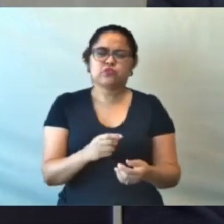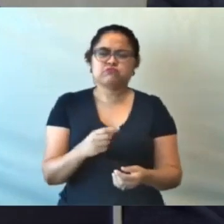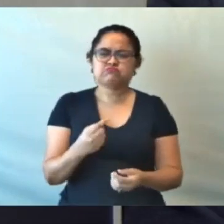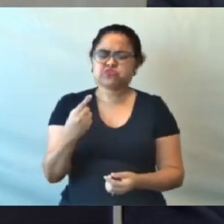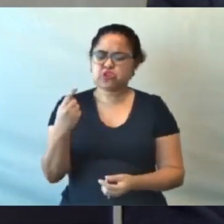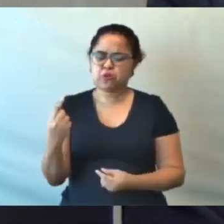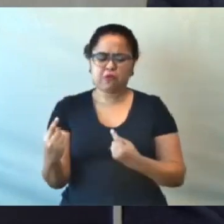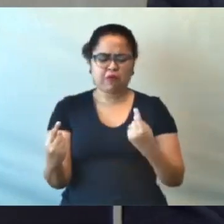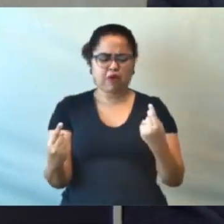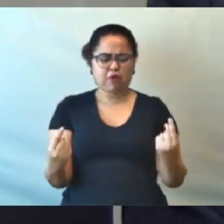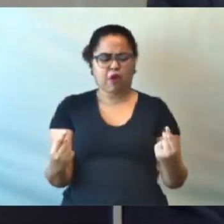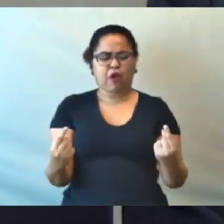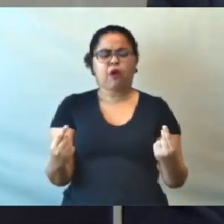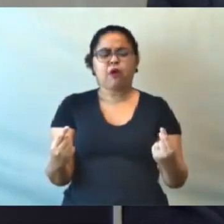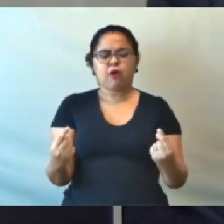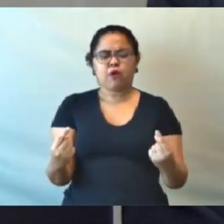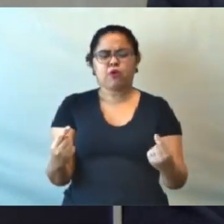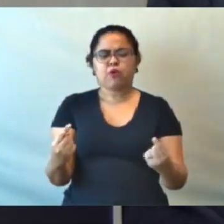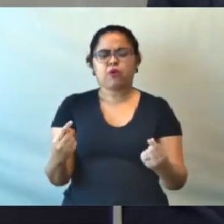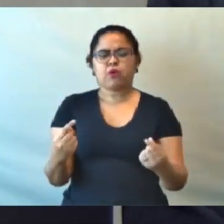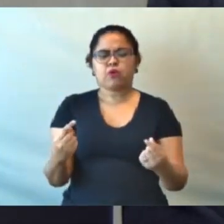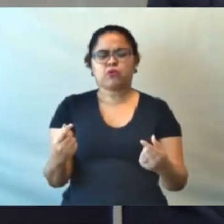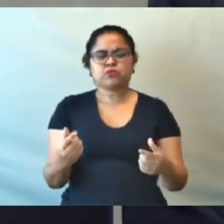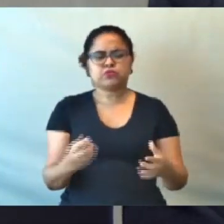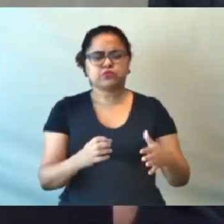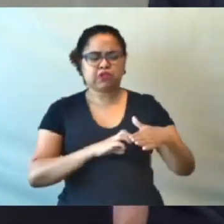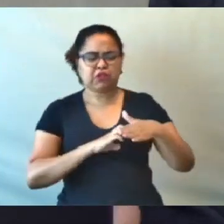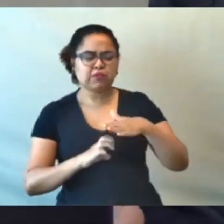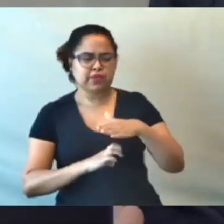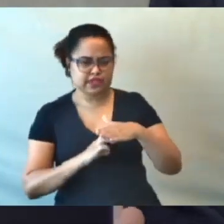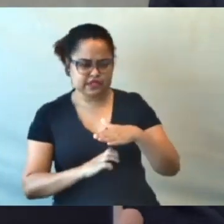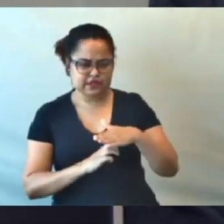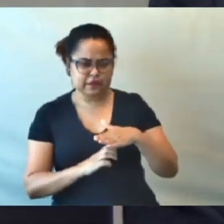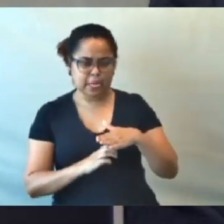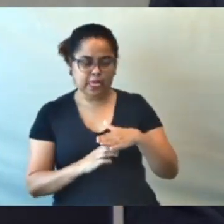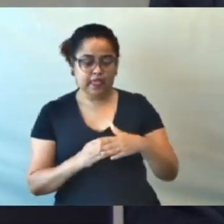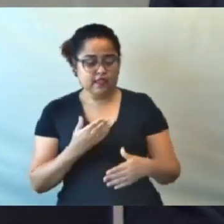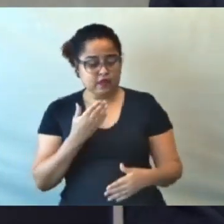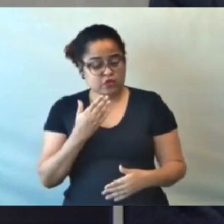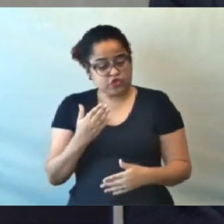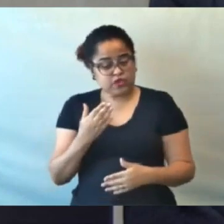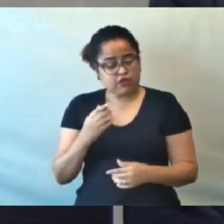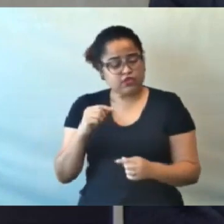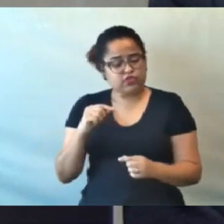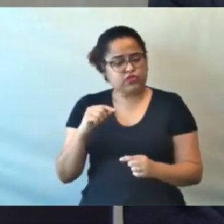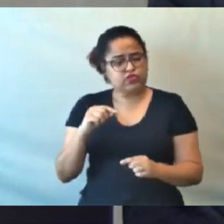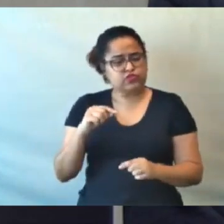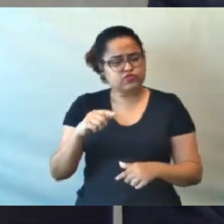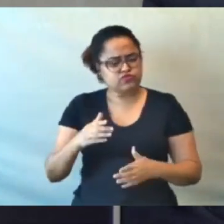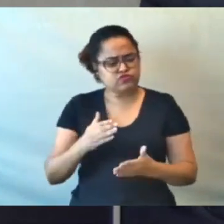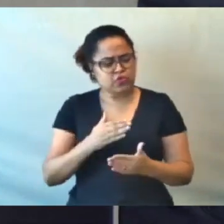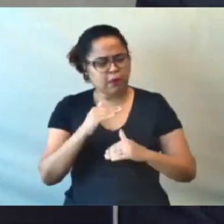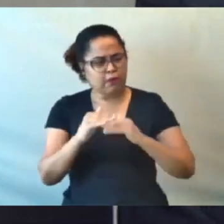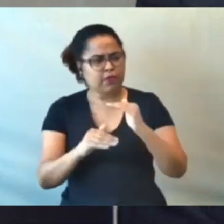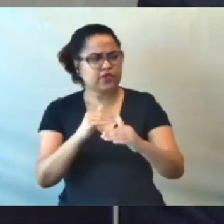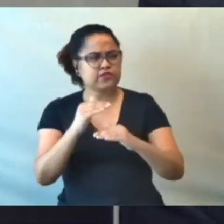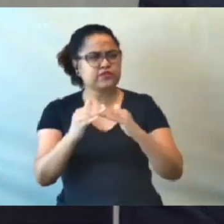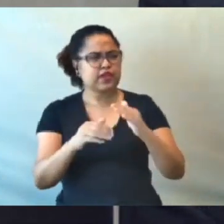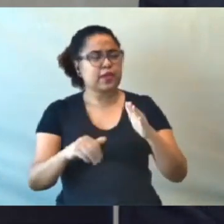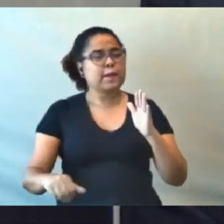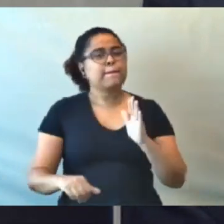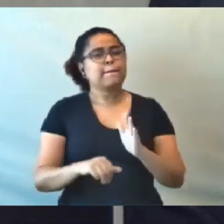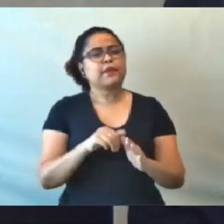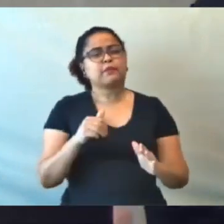porque nós estamos diante de um processo onde, primeiro, foi feita uma licitação e